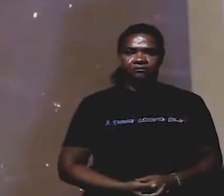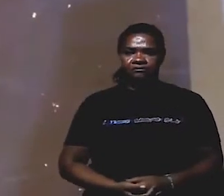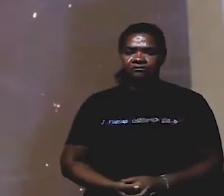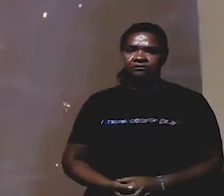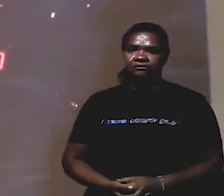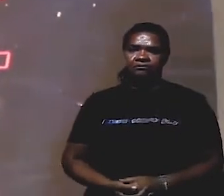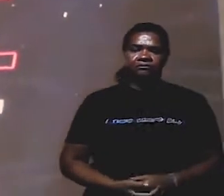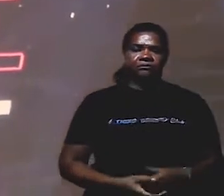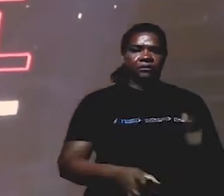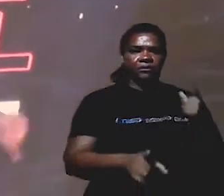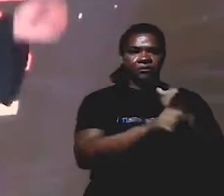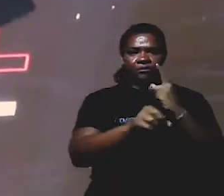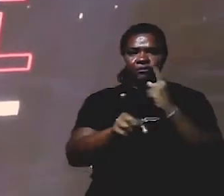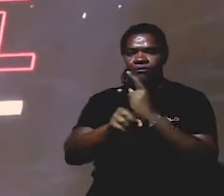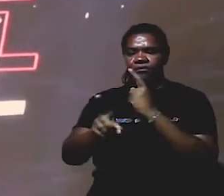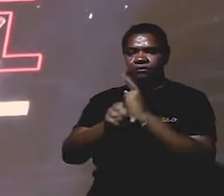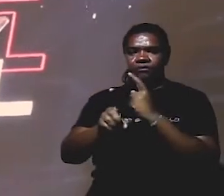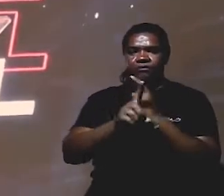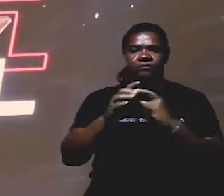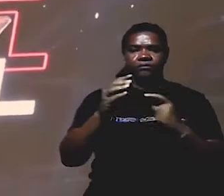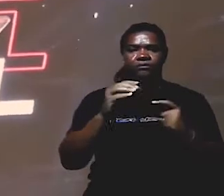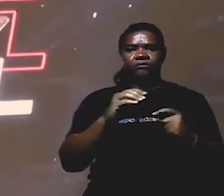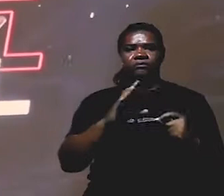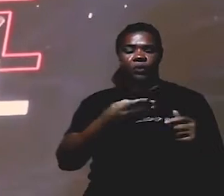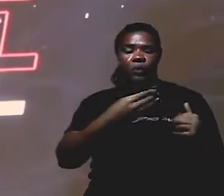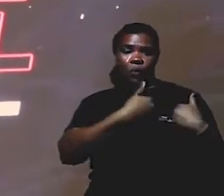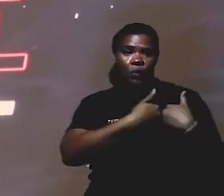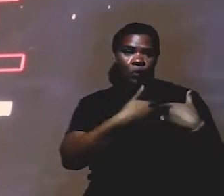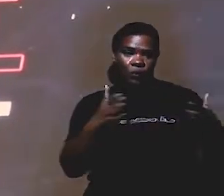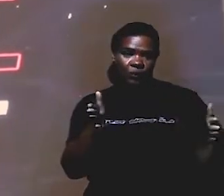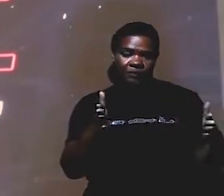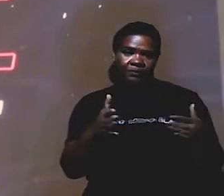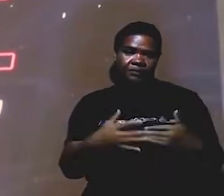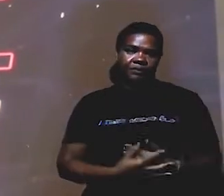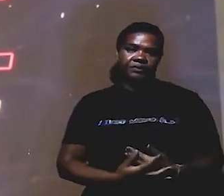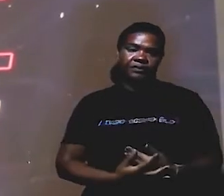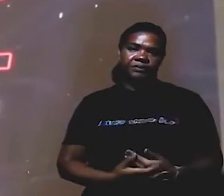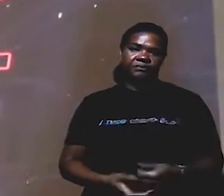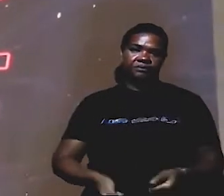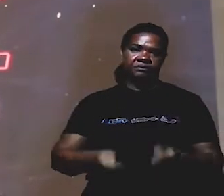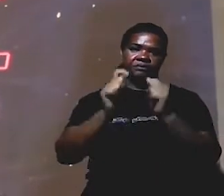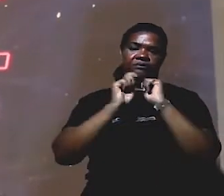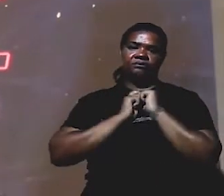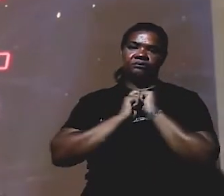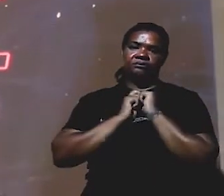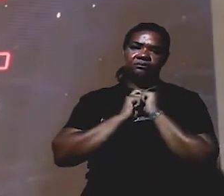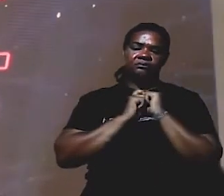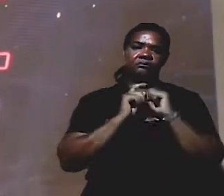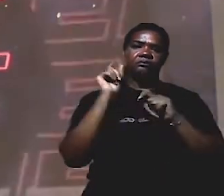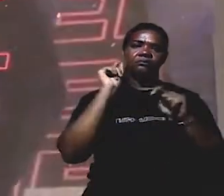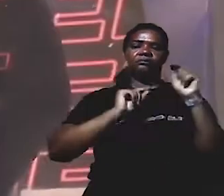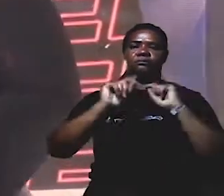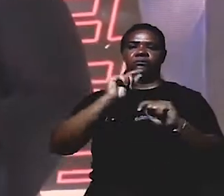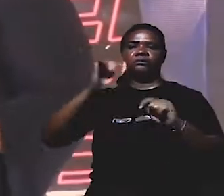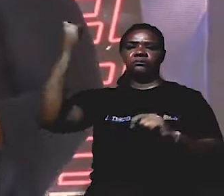Enquanto você abre a sua Bíblia, você aproveita bem para abrir o seu coração e receber o que o Senhor